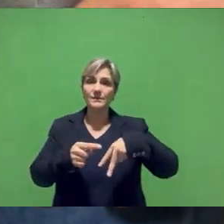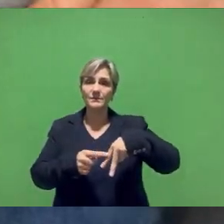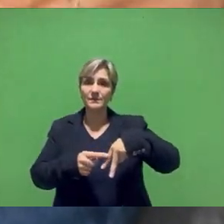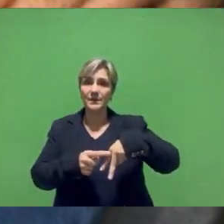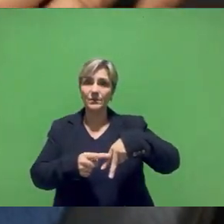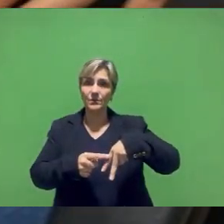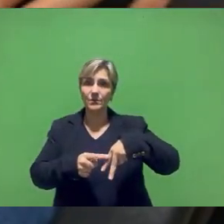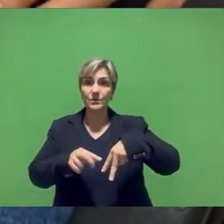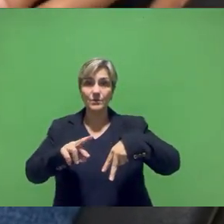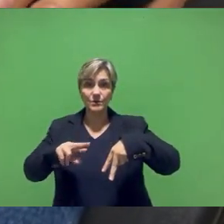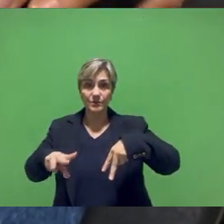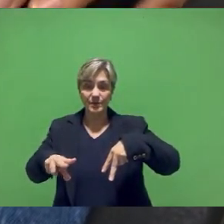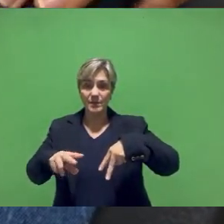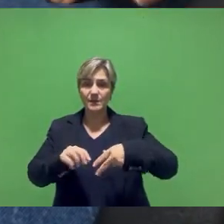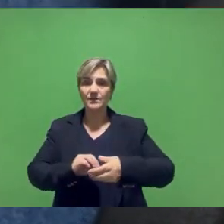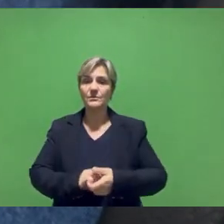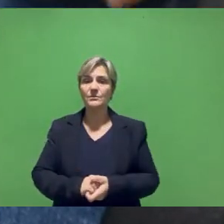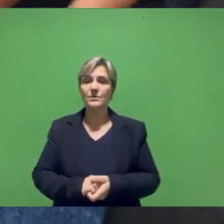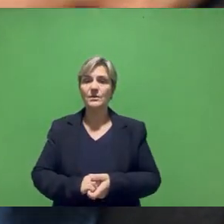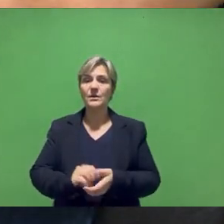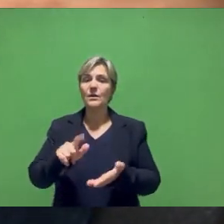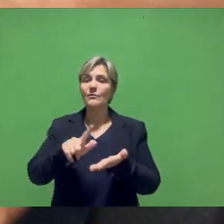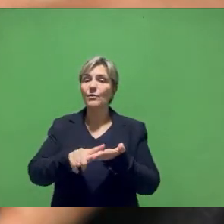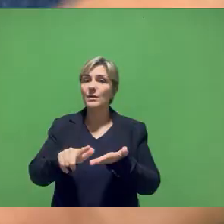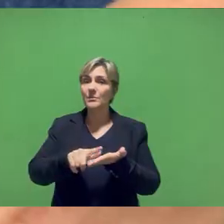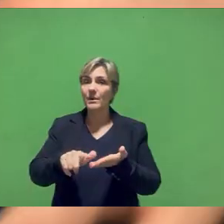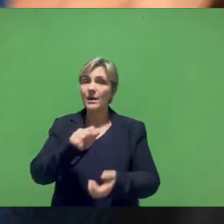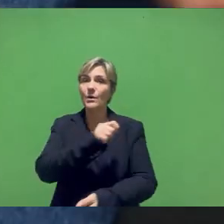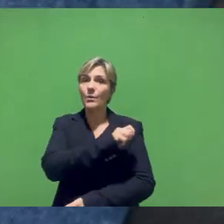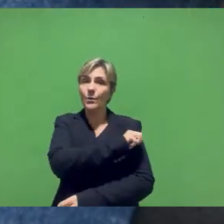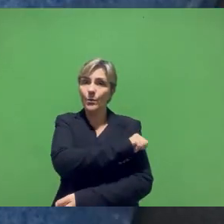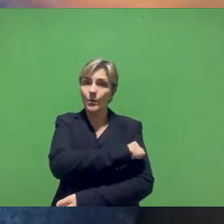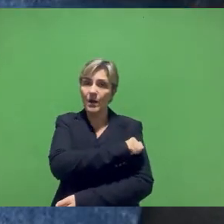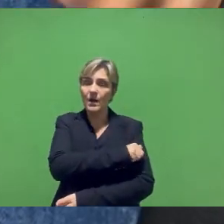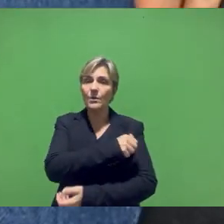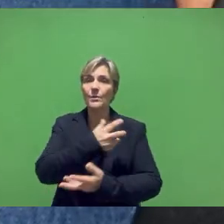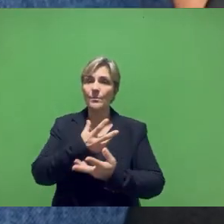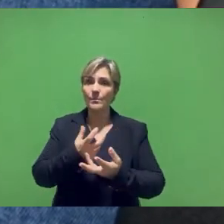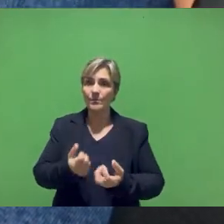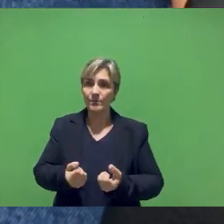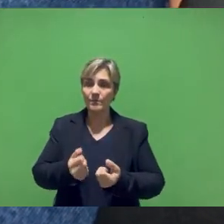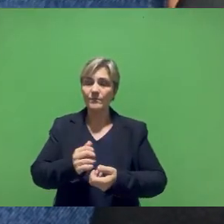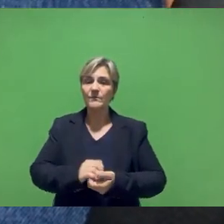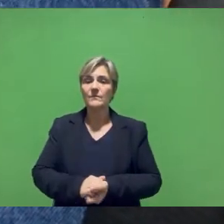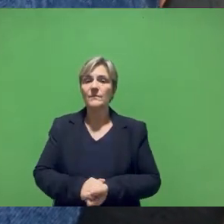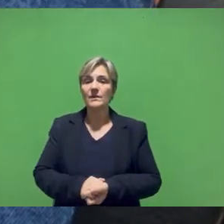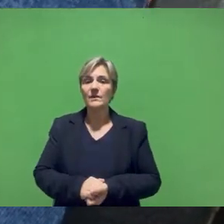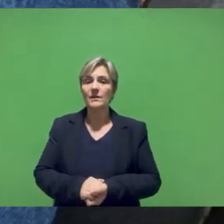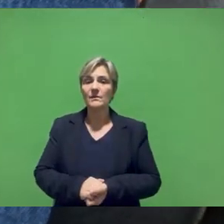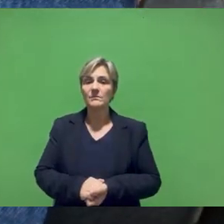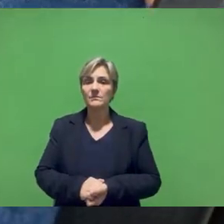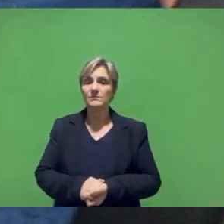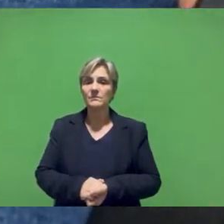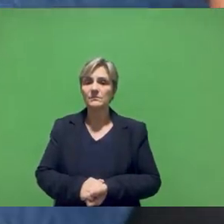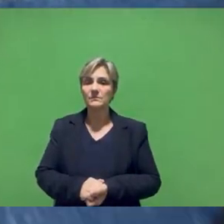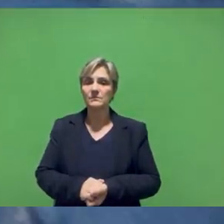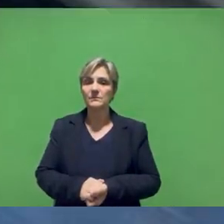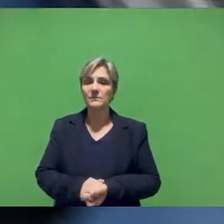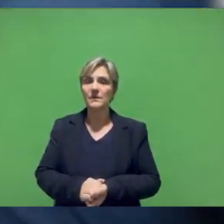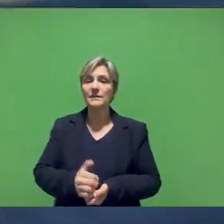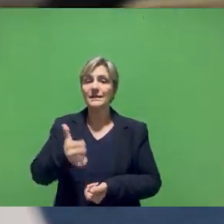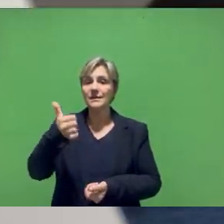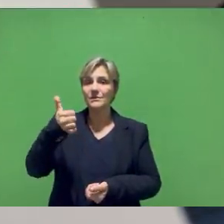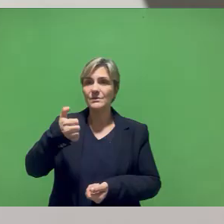né? Diferente. Aí, vou passar o álcool, deixa secar. E aí, vou segurar assim, ó,